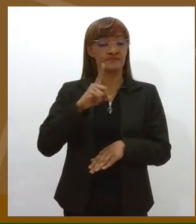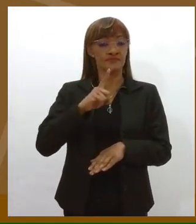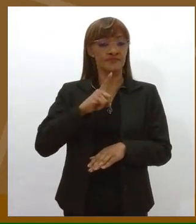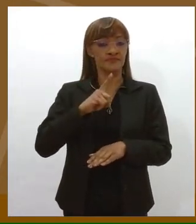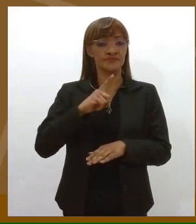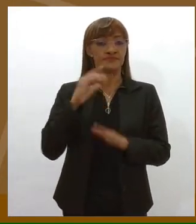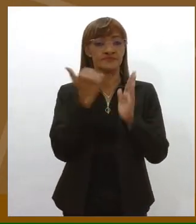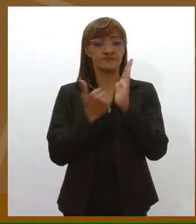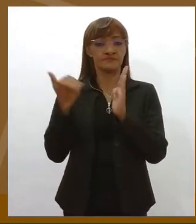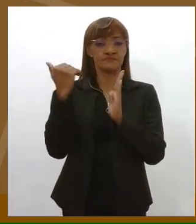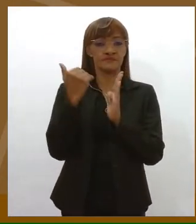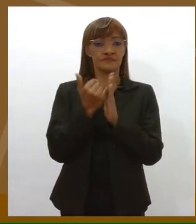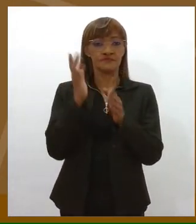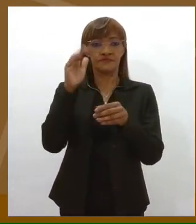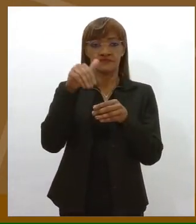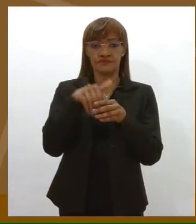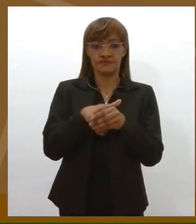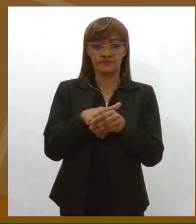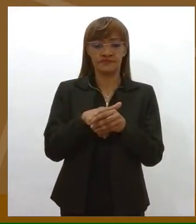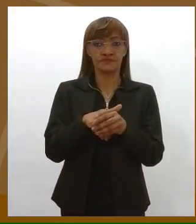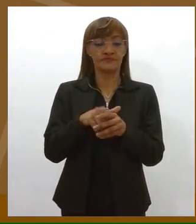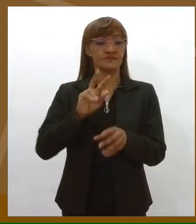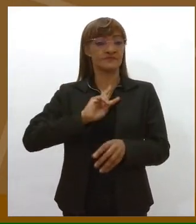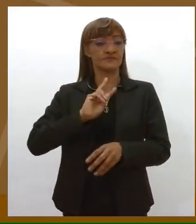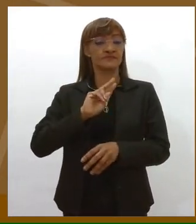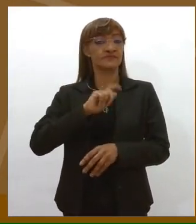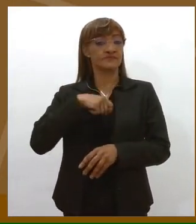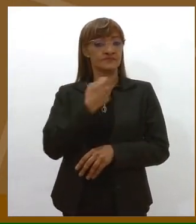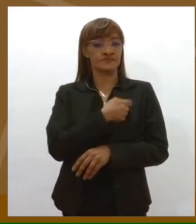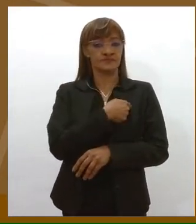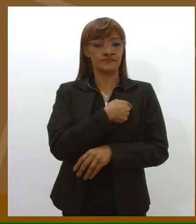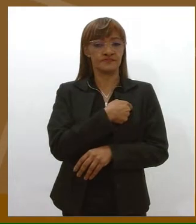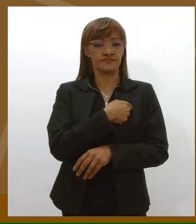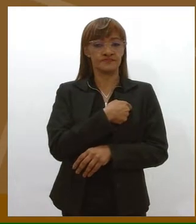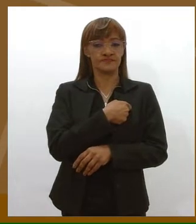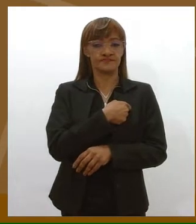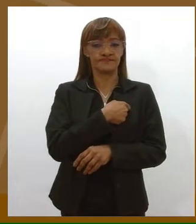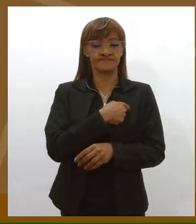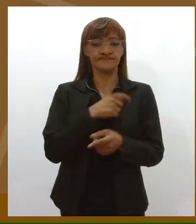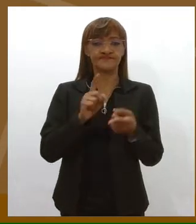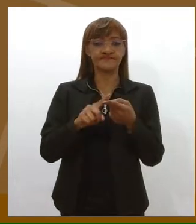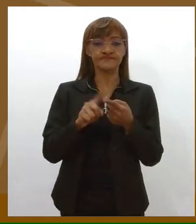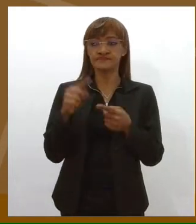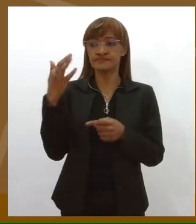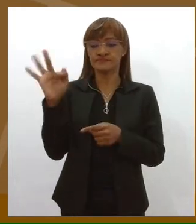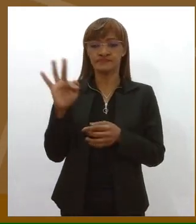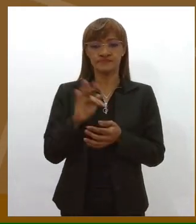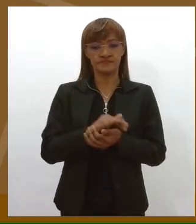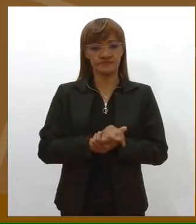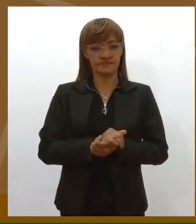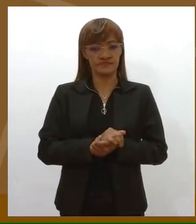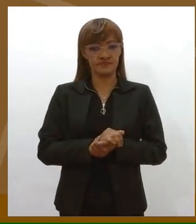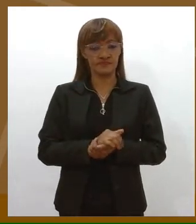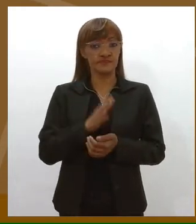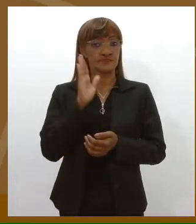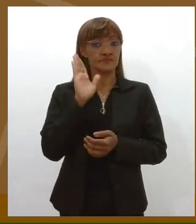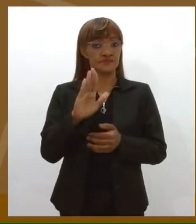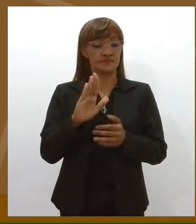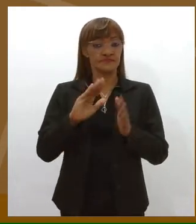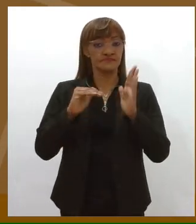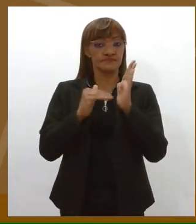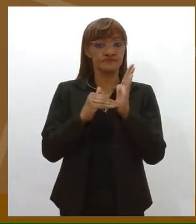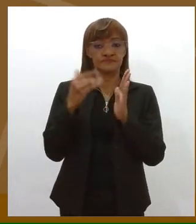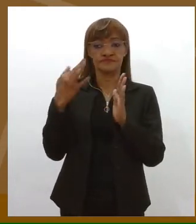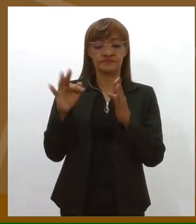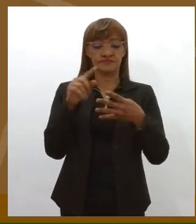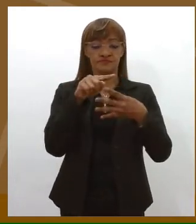131.471 votos, e a delegada Catarina. Senado Federal. Já no Senado foram eleitas quatro